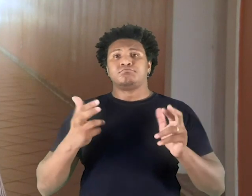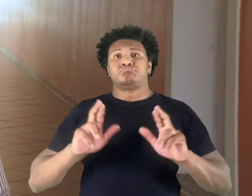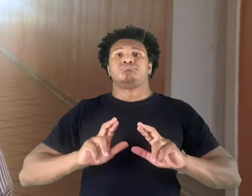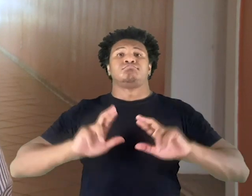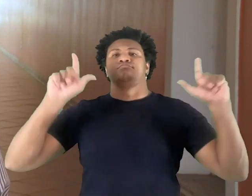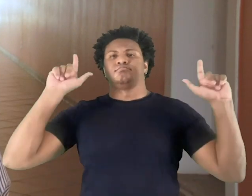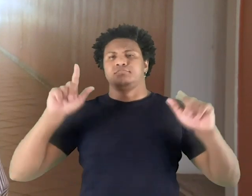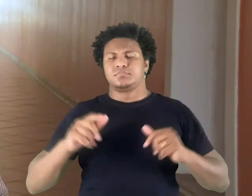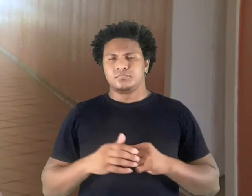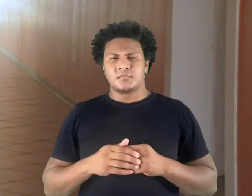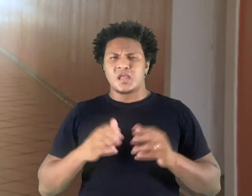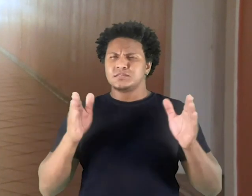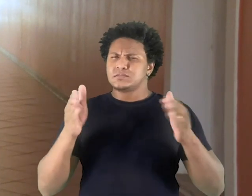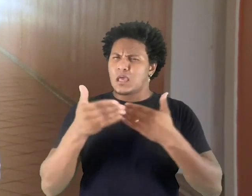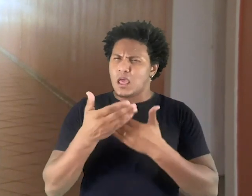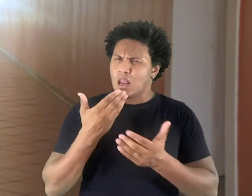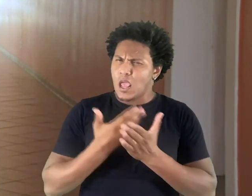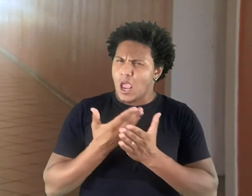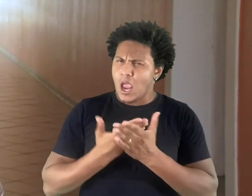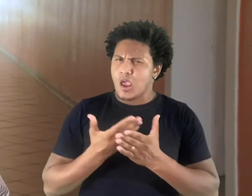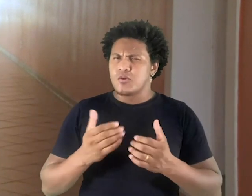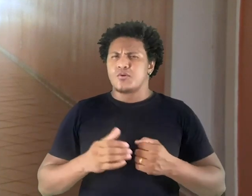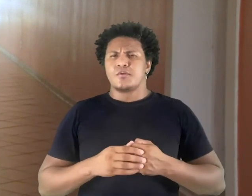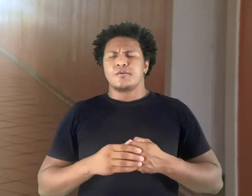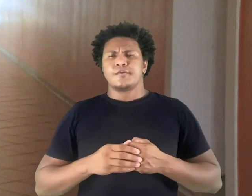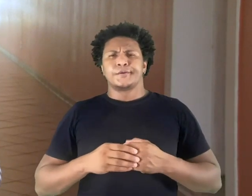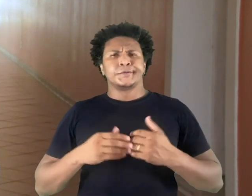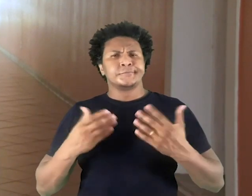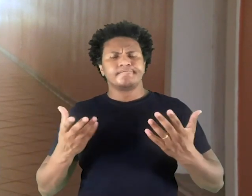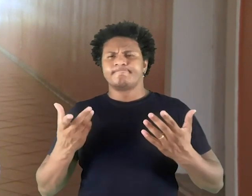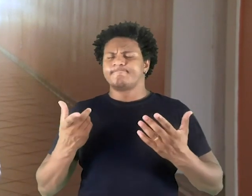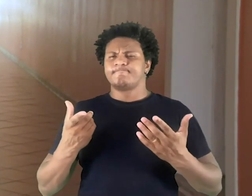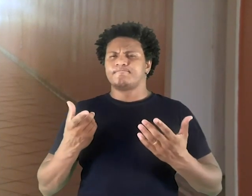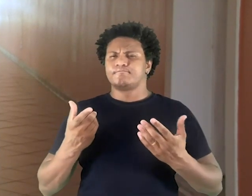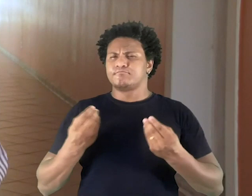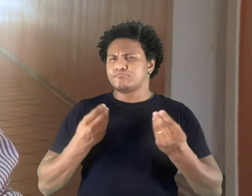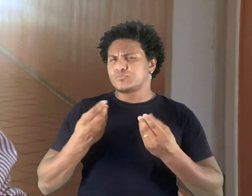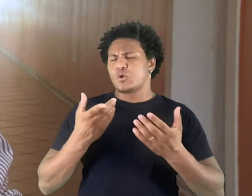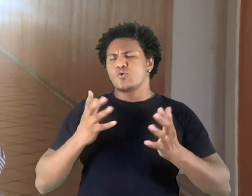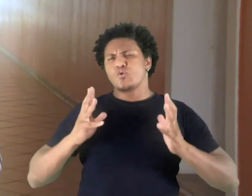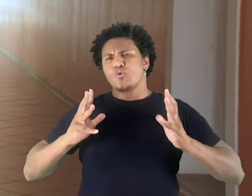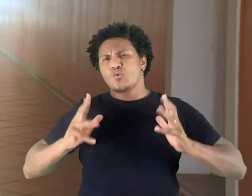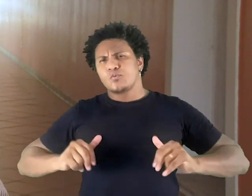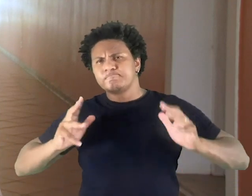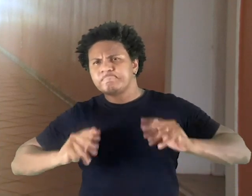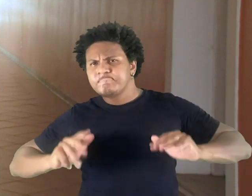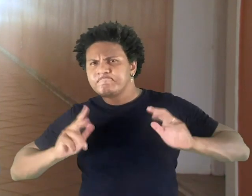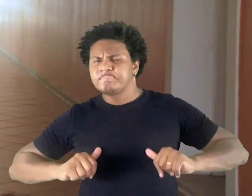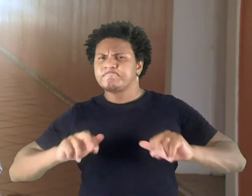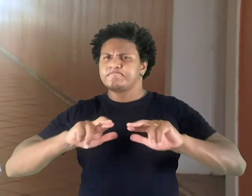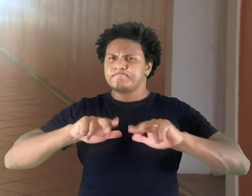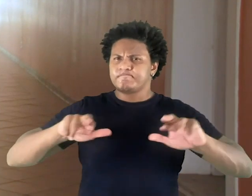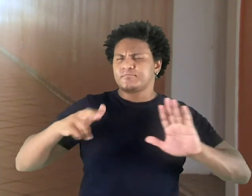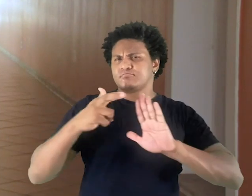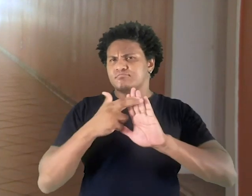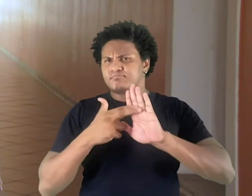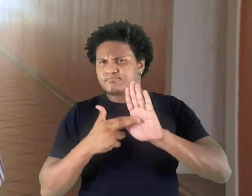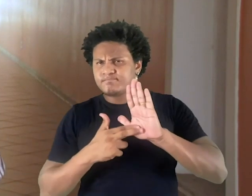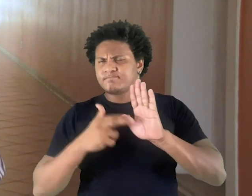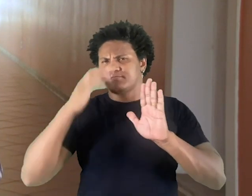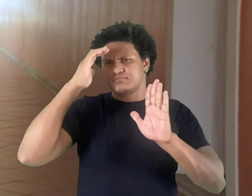vista operacional, né, em sala de aula, os procedimentos de os cuidados, né, sanitários,